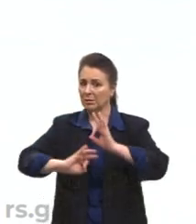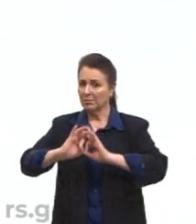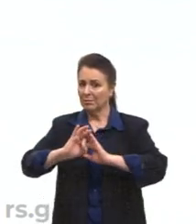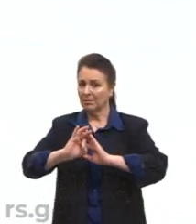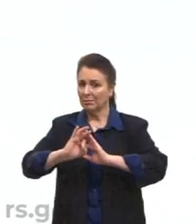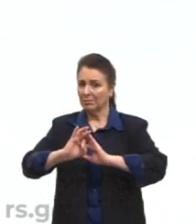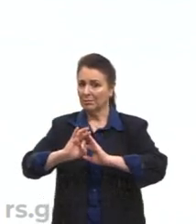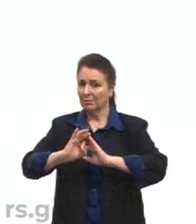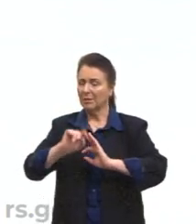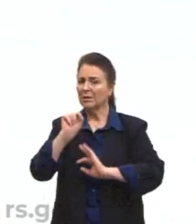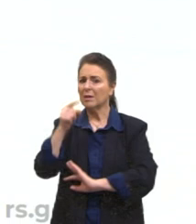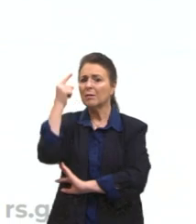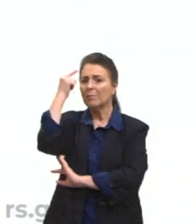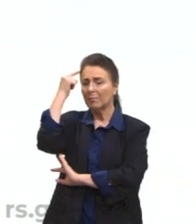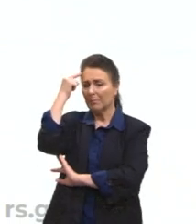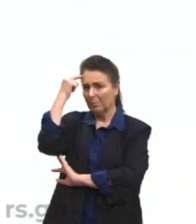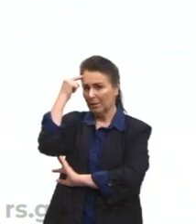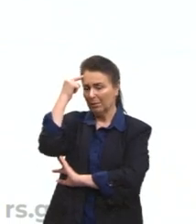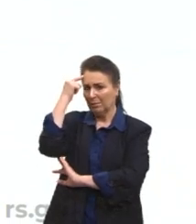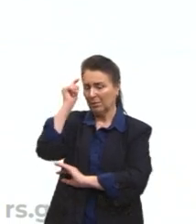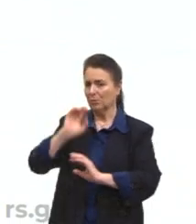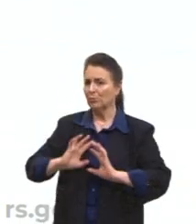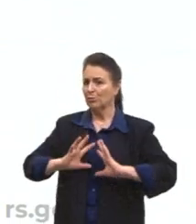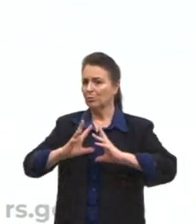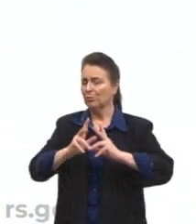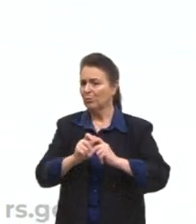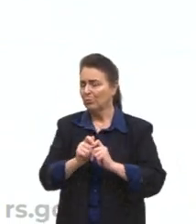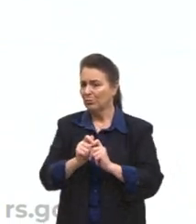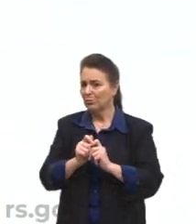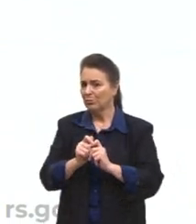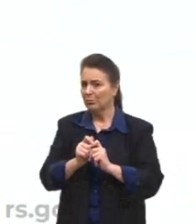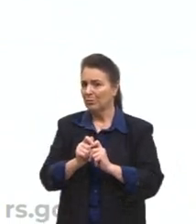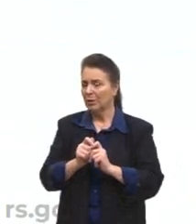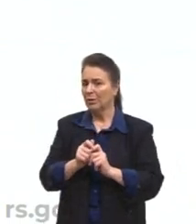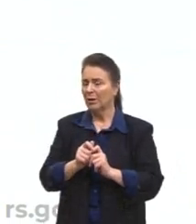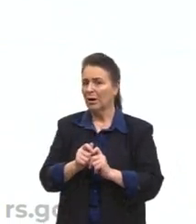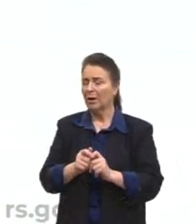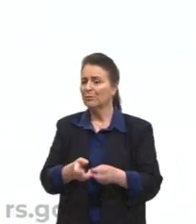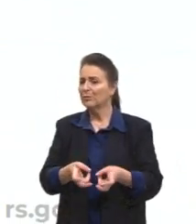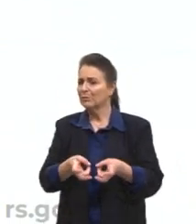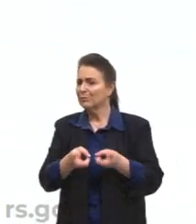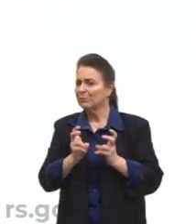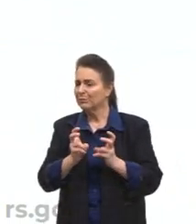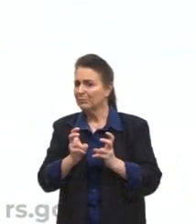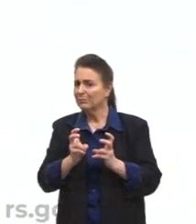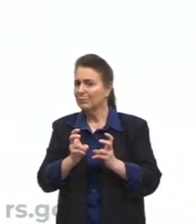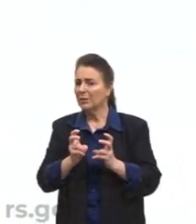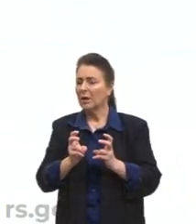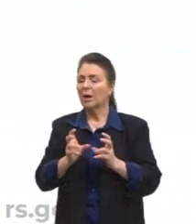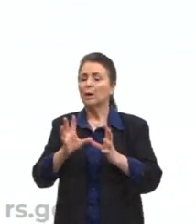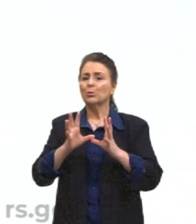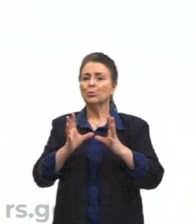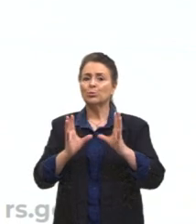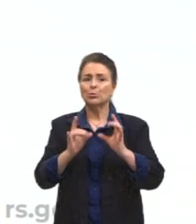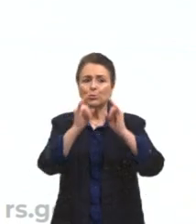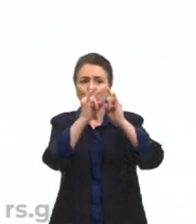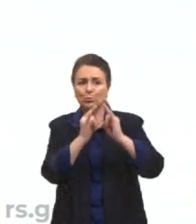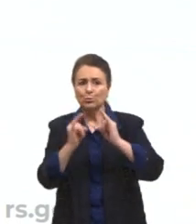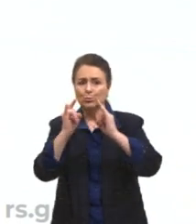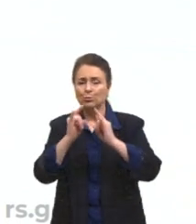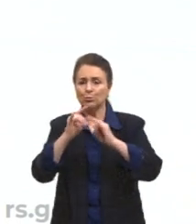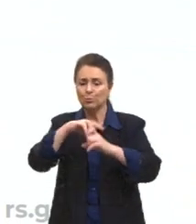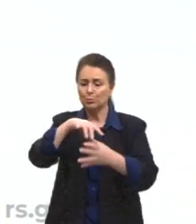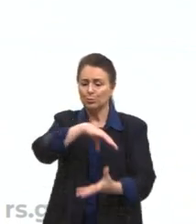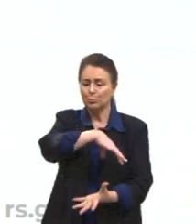quem que pensa a respeito disso tudo né e a gente viu a criação a a de organismos internacionais a criação